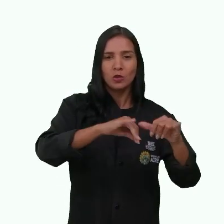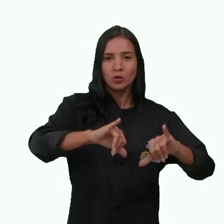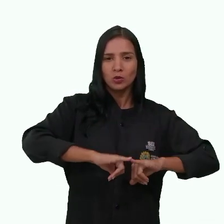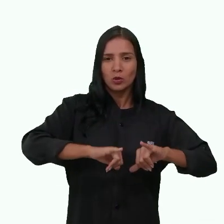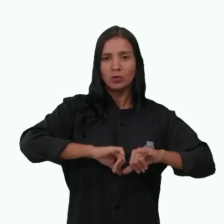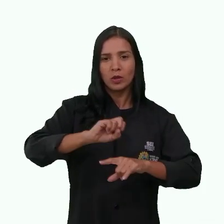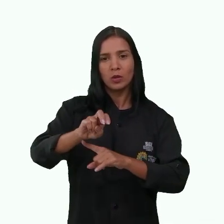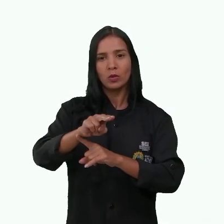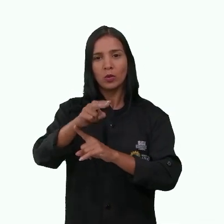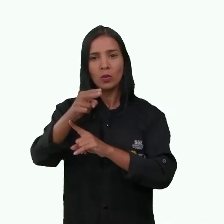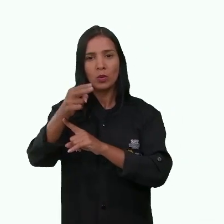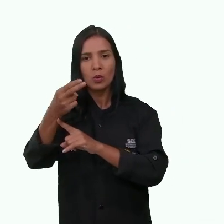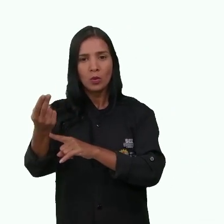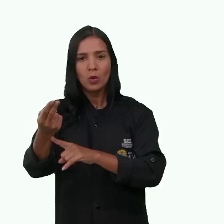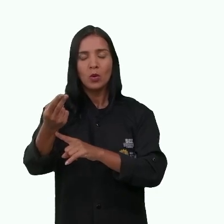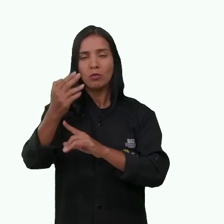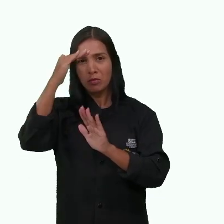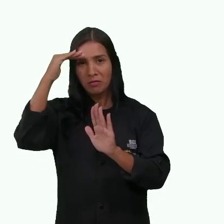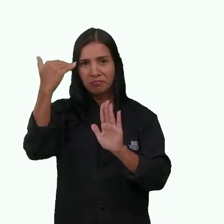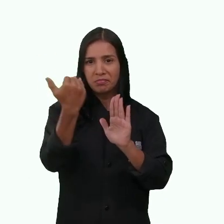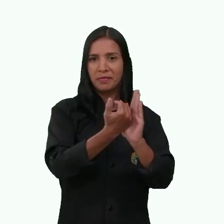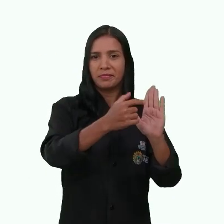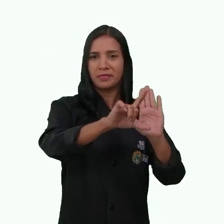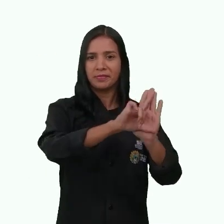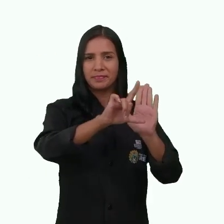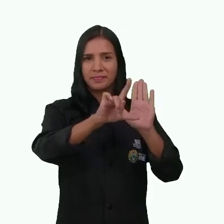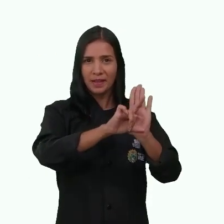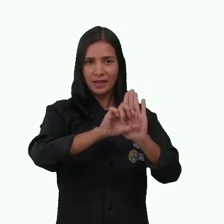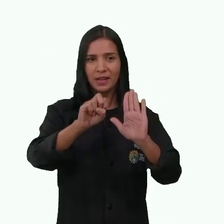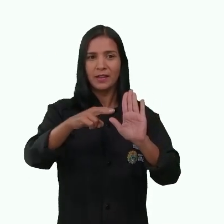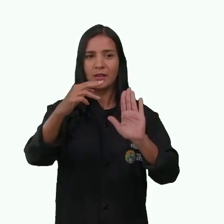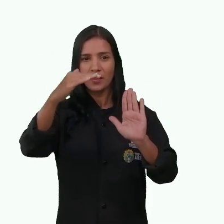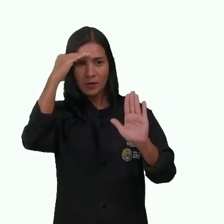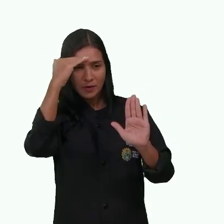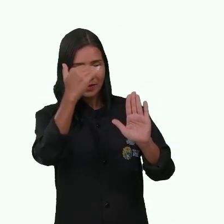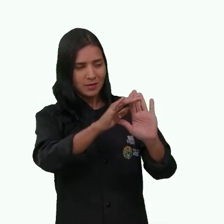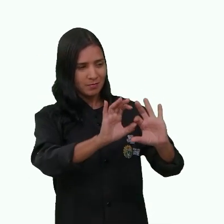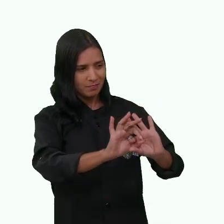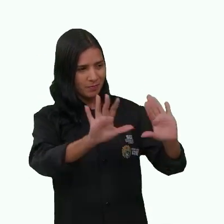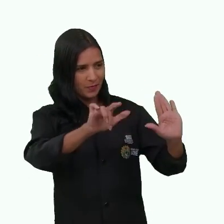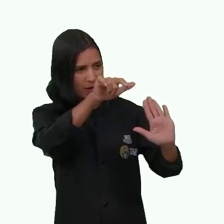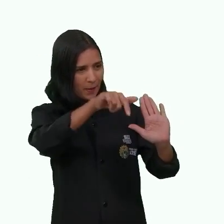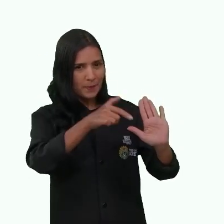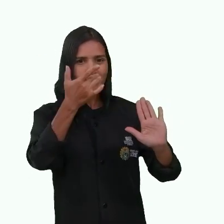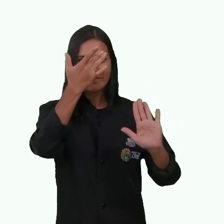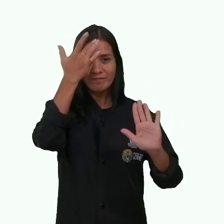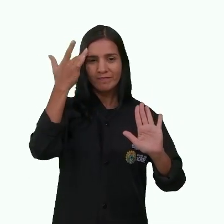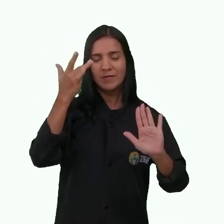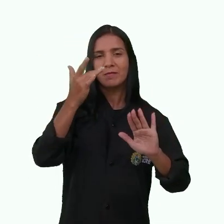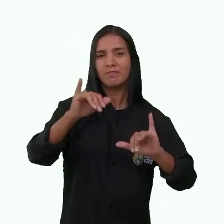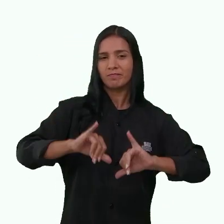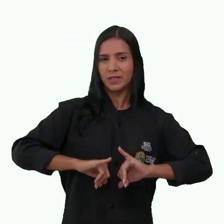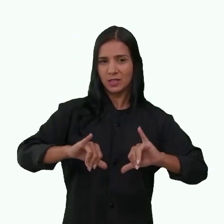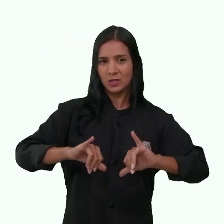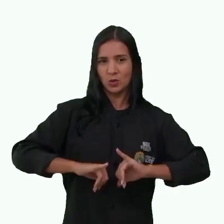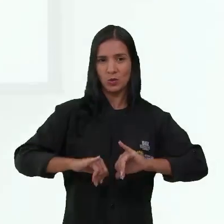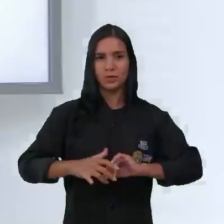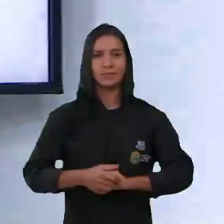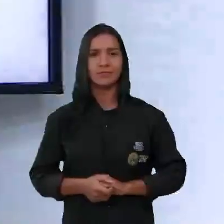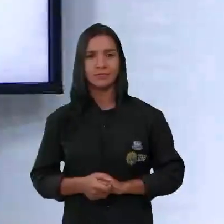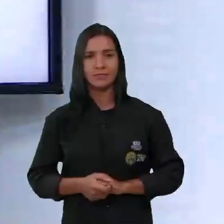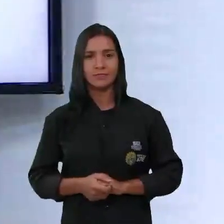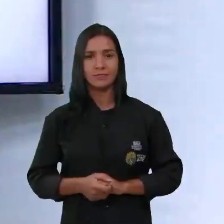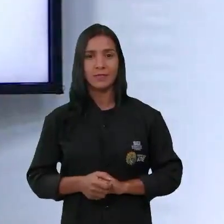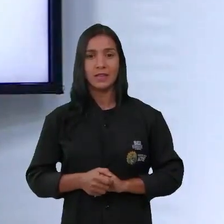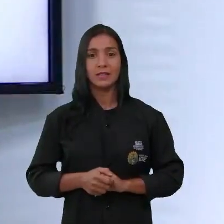sua autonomia e aliviar o sofrimento, mesmo que isso possa configurar infração legal.